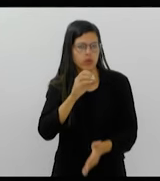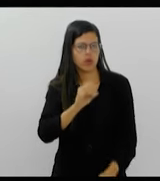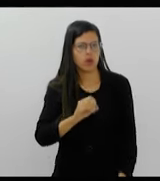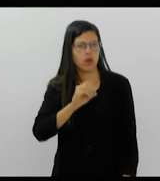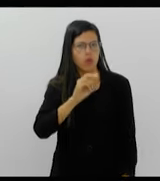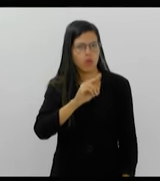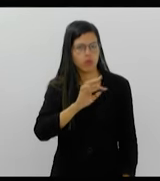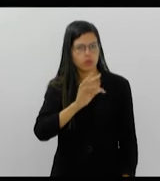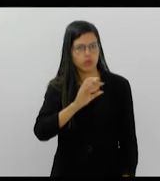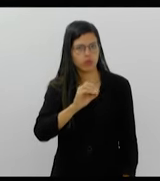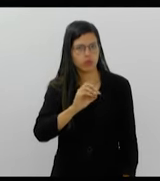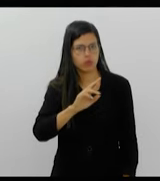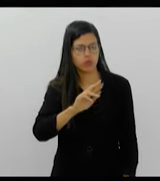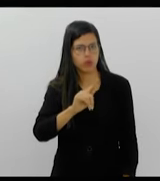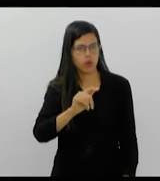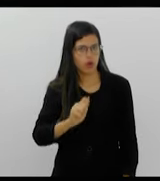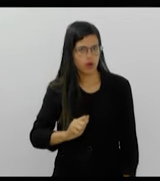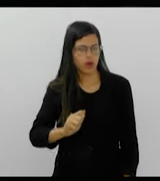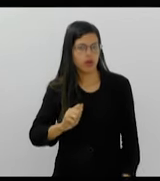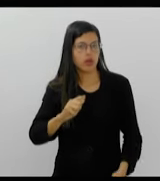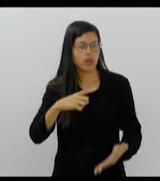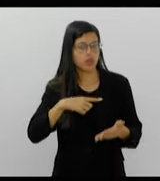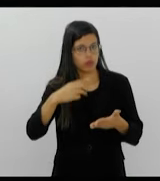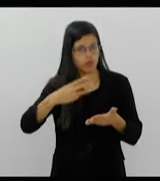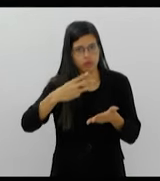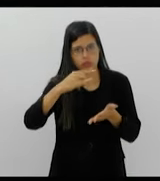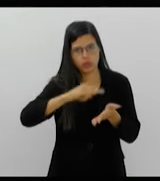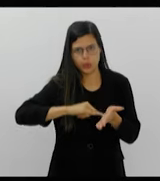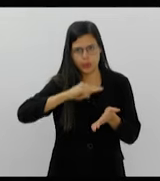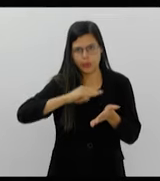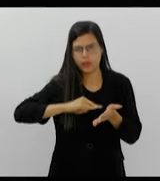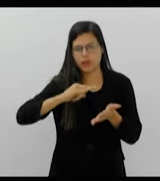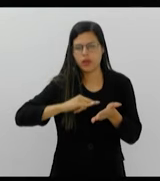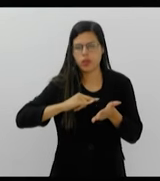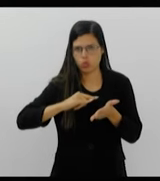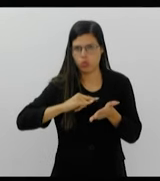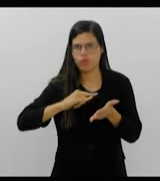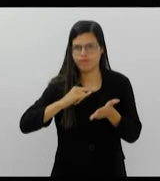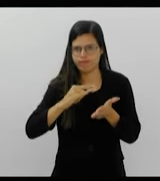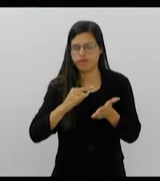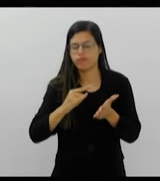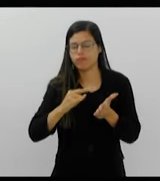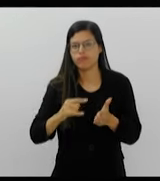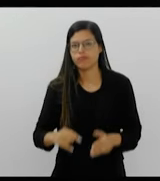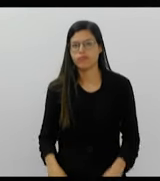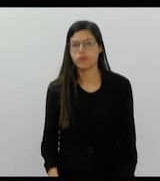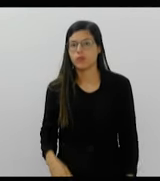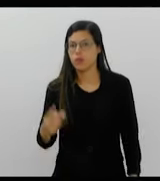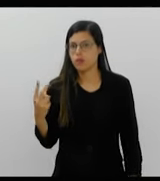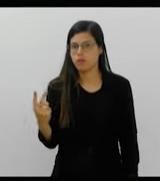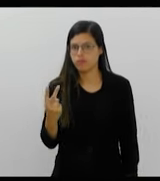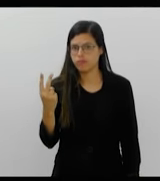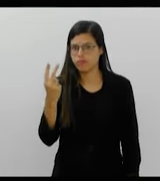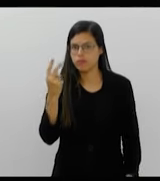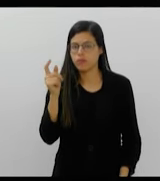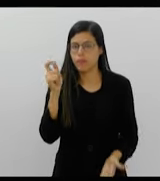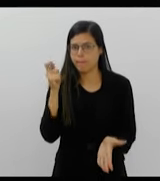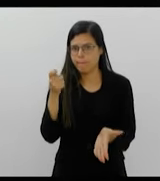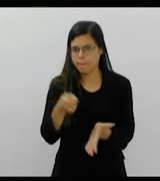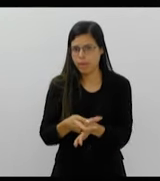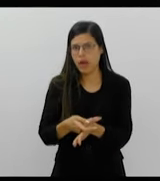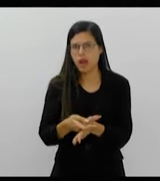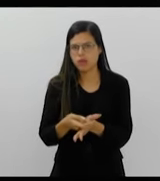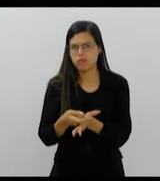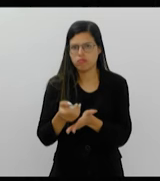compensatória prevista no terceiro termo aditivo, para que os valores fossem devidamente quitados